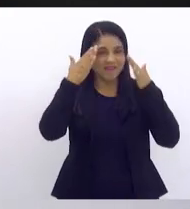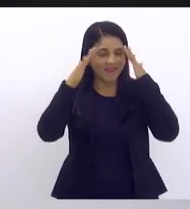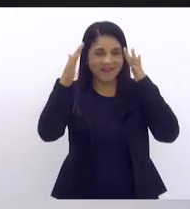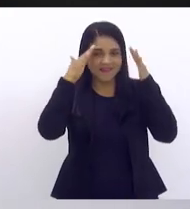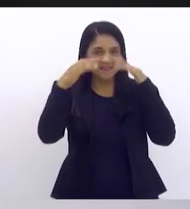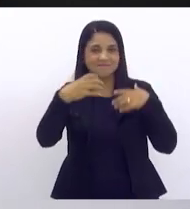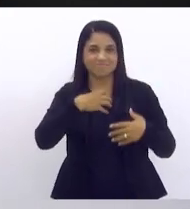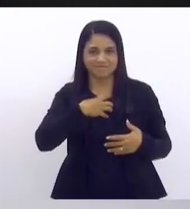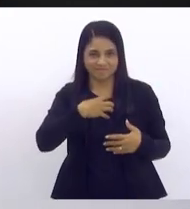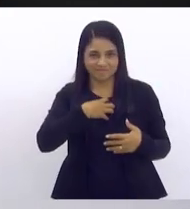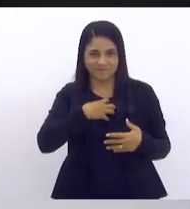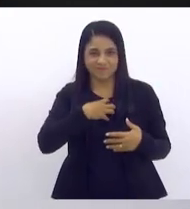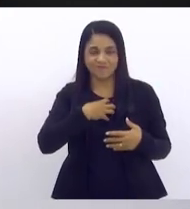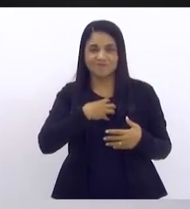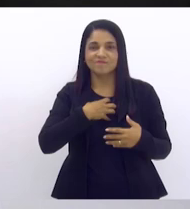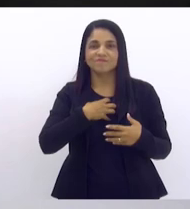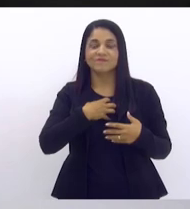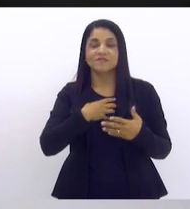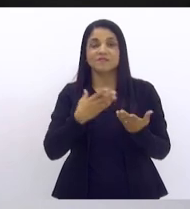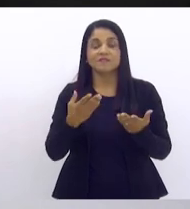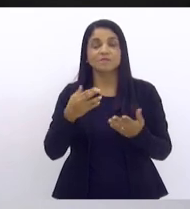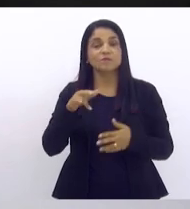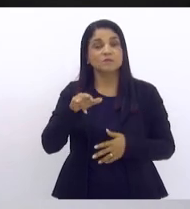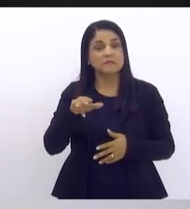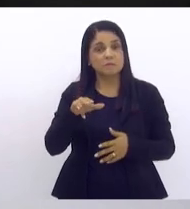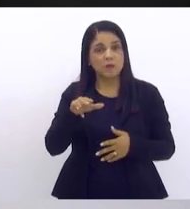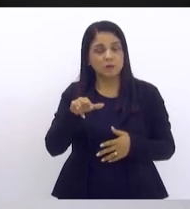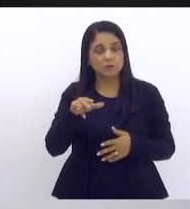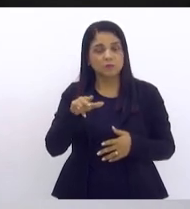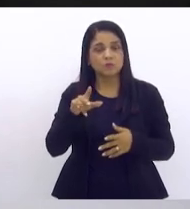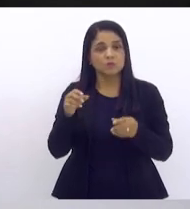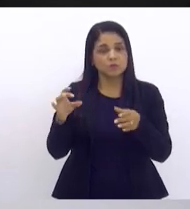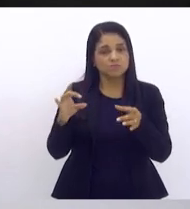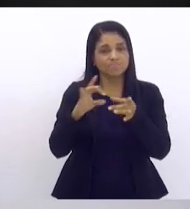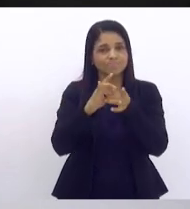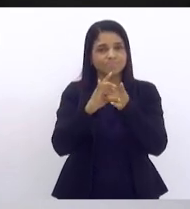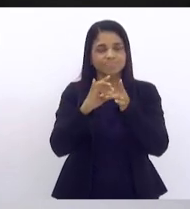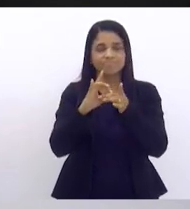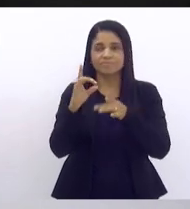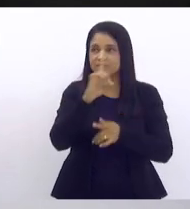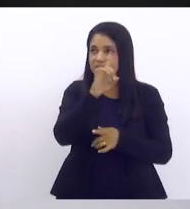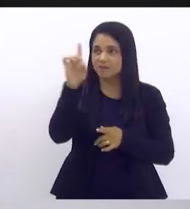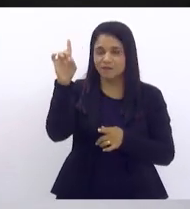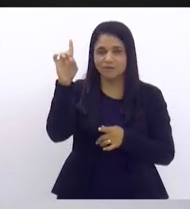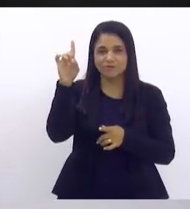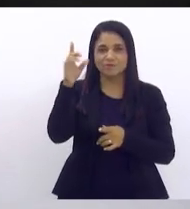irmãos congregando em Deus nosso Senhor. Muito obrigado.